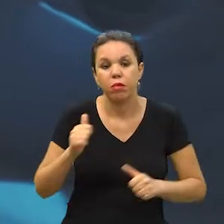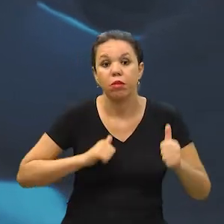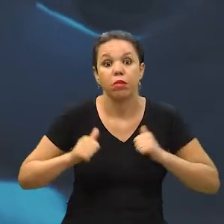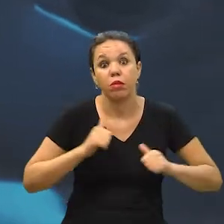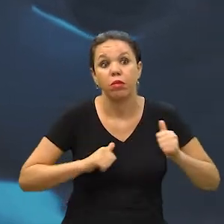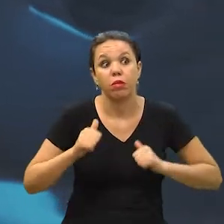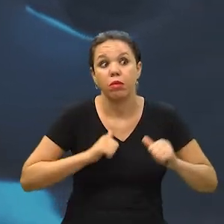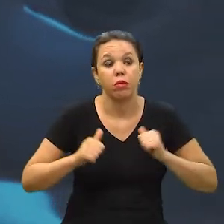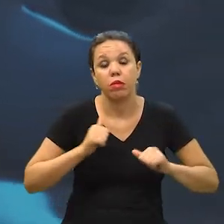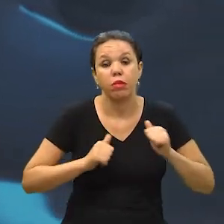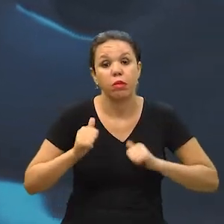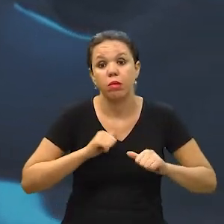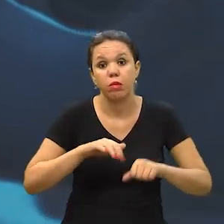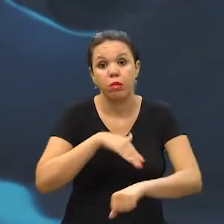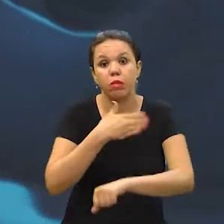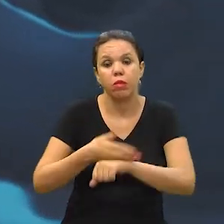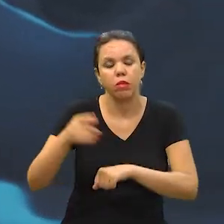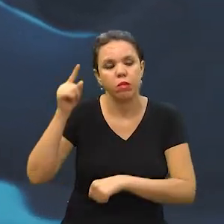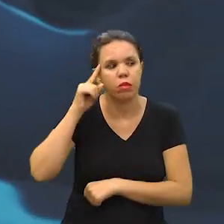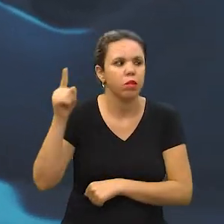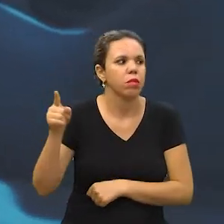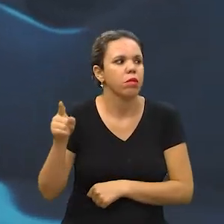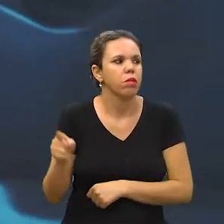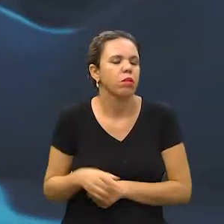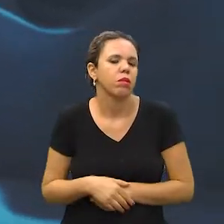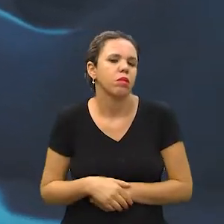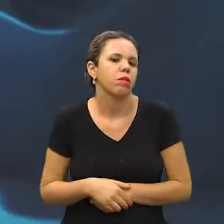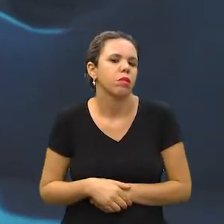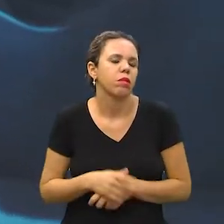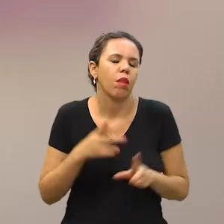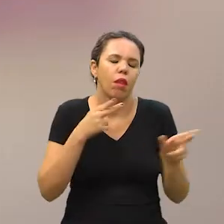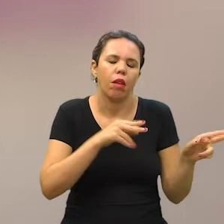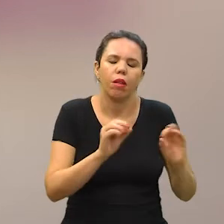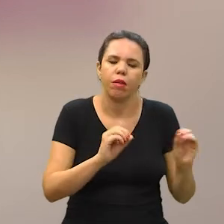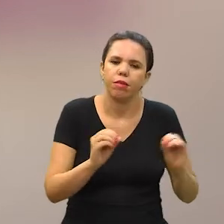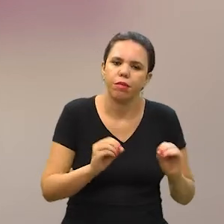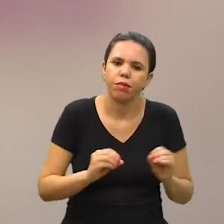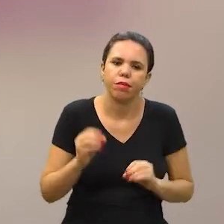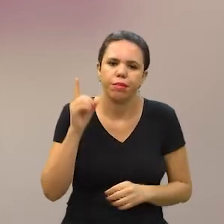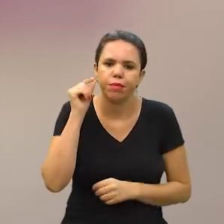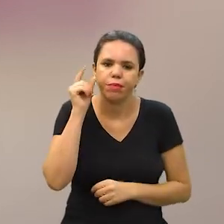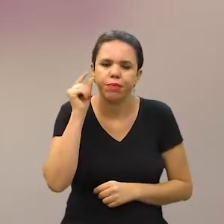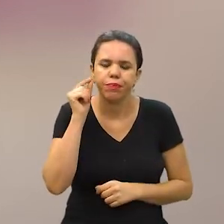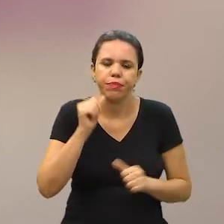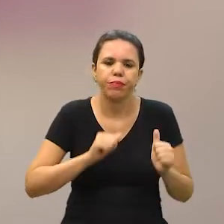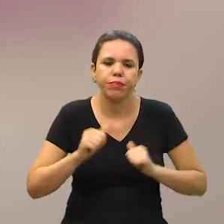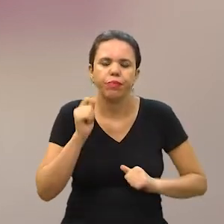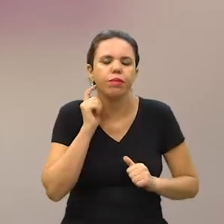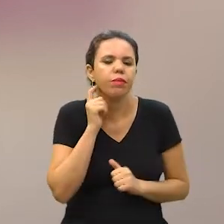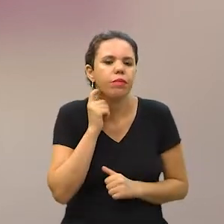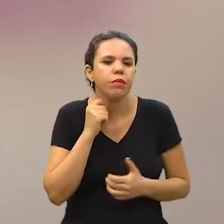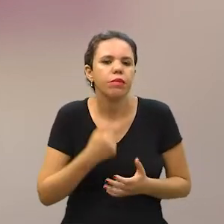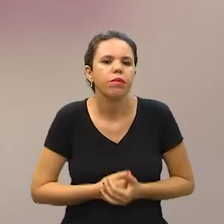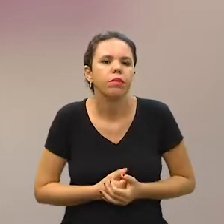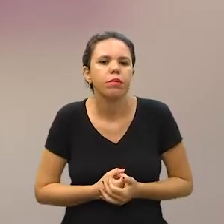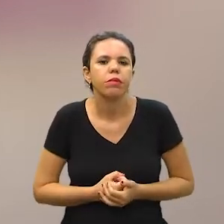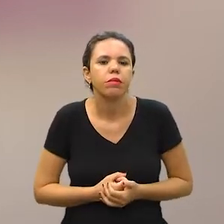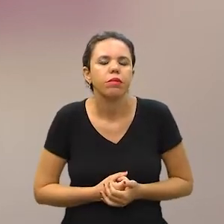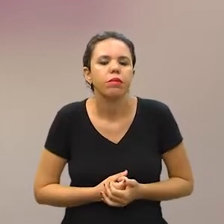tão agitada, né? Fica o dia inteiro ali agitada, então aquela dificuldade de dormir, ou aquele sono muito agitado,